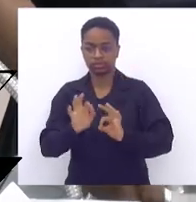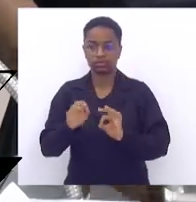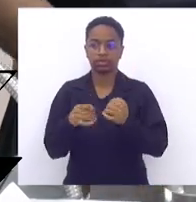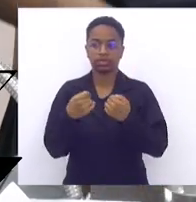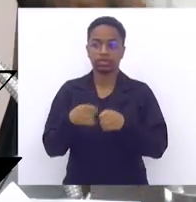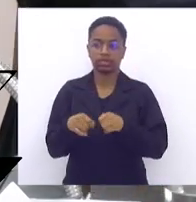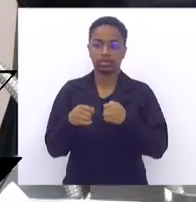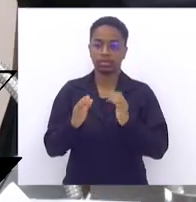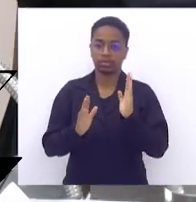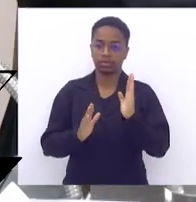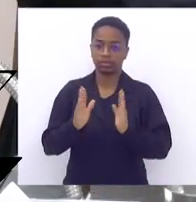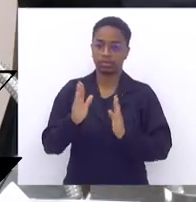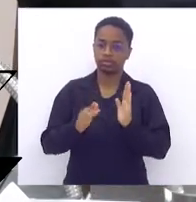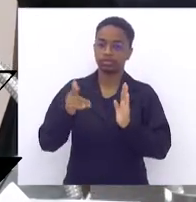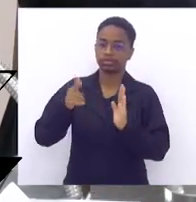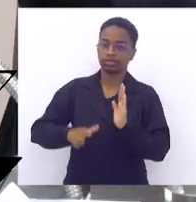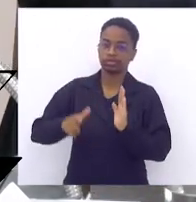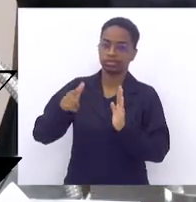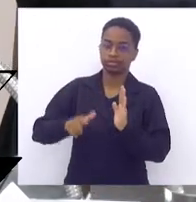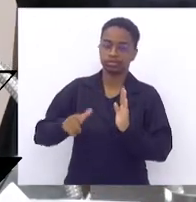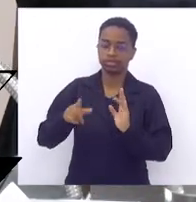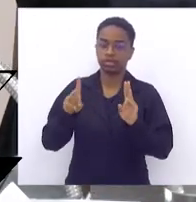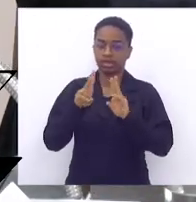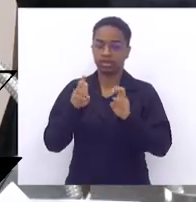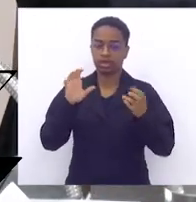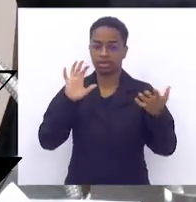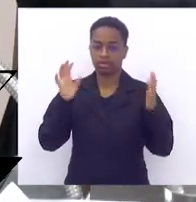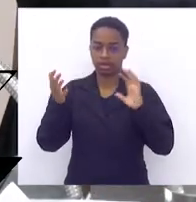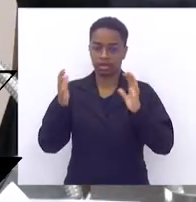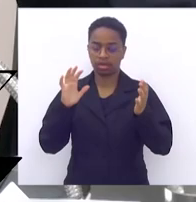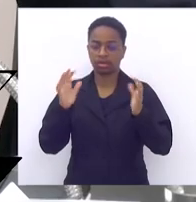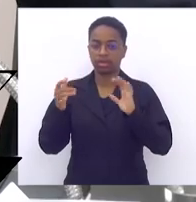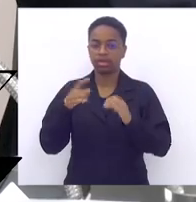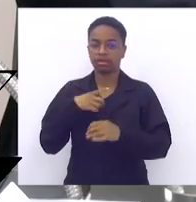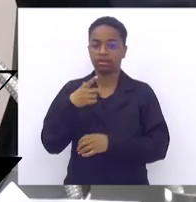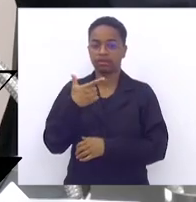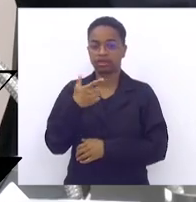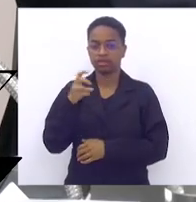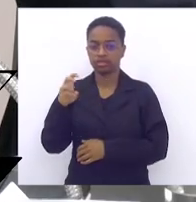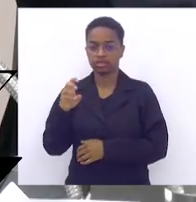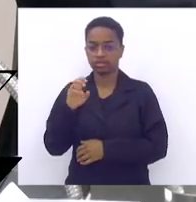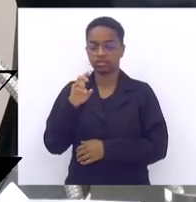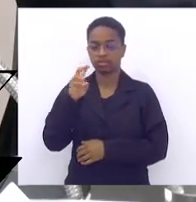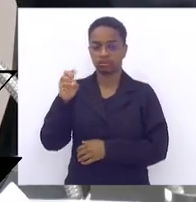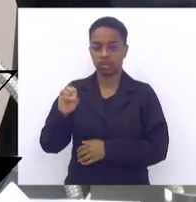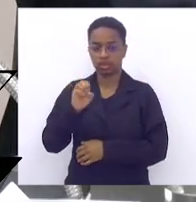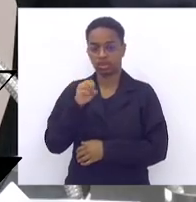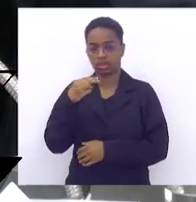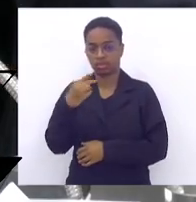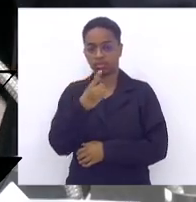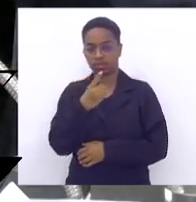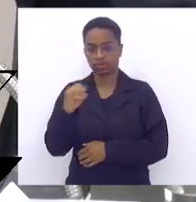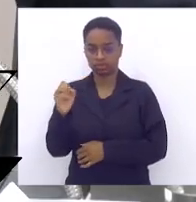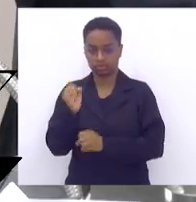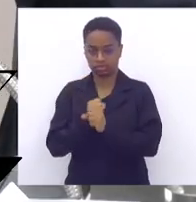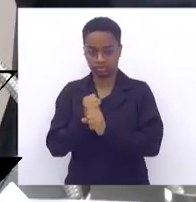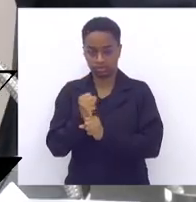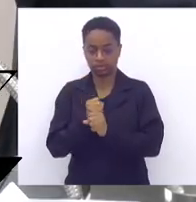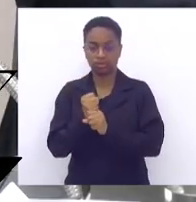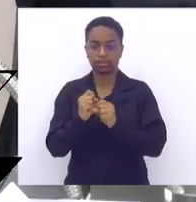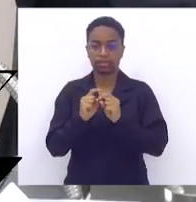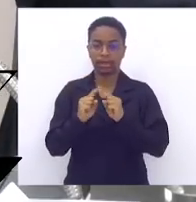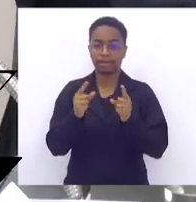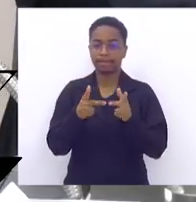considerar os tempos de recorrência das precipitações atmosféricas para 25, 50 ou 100 anos, consoante a